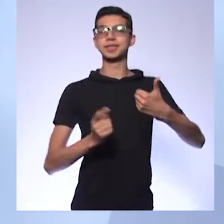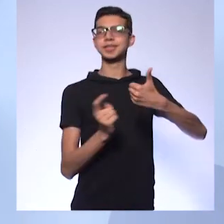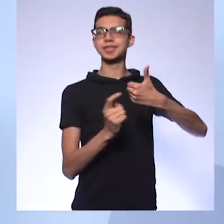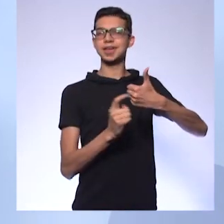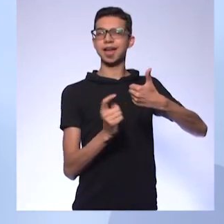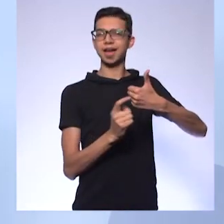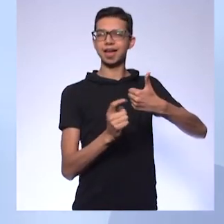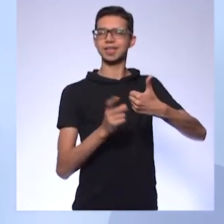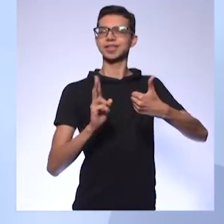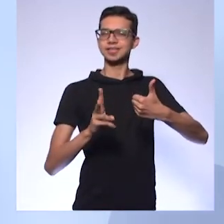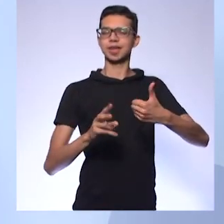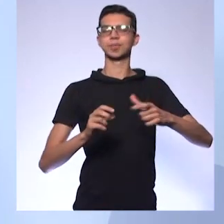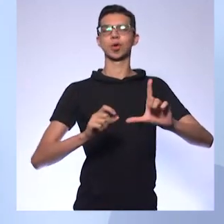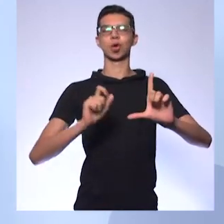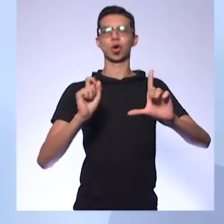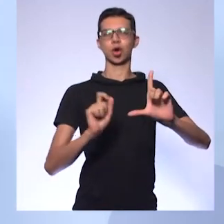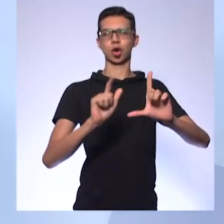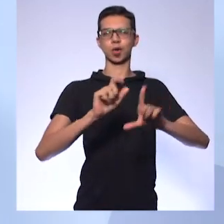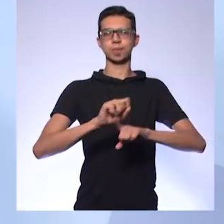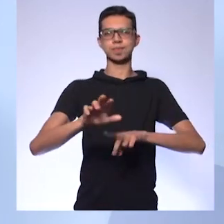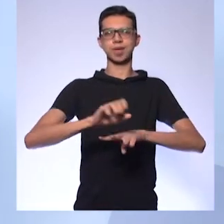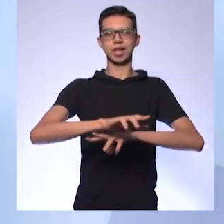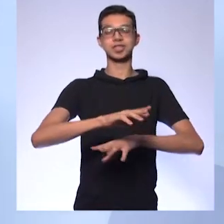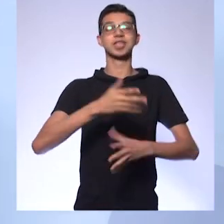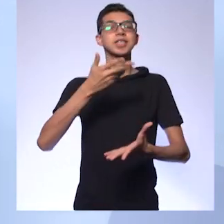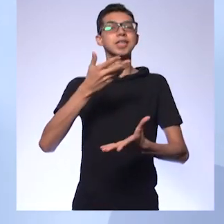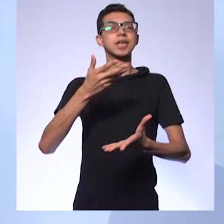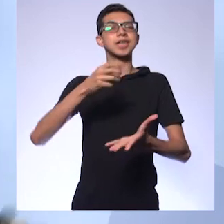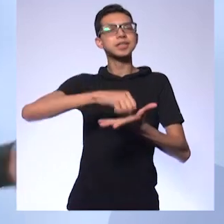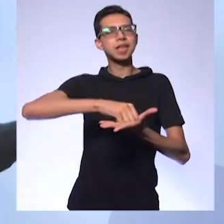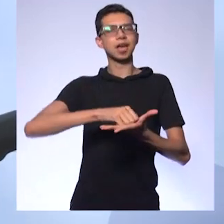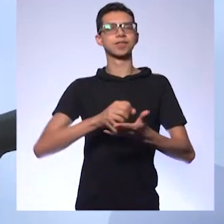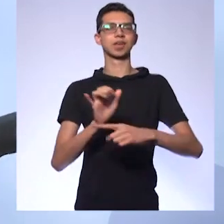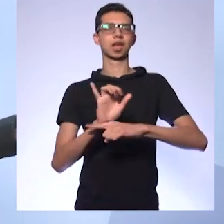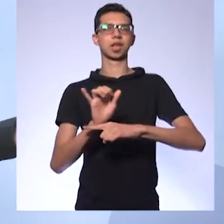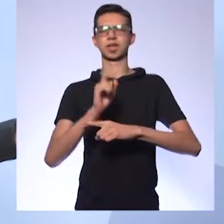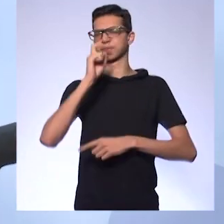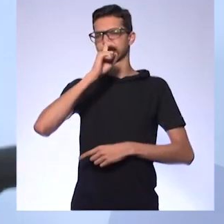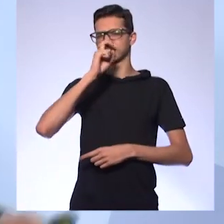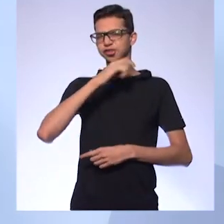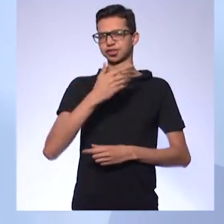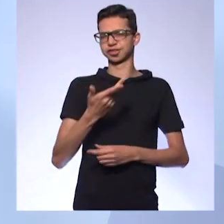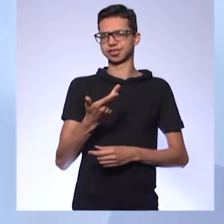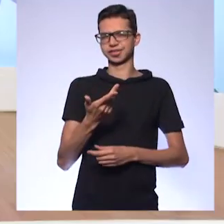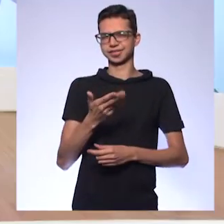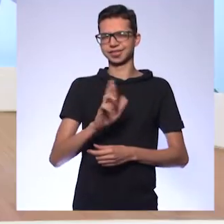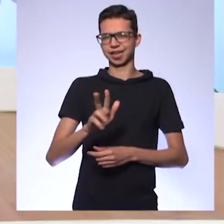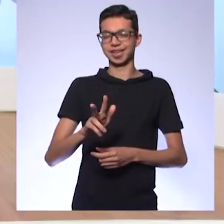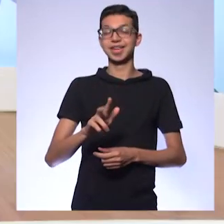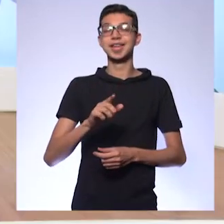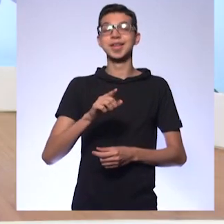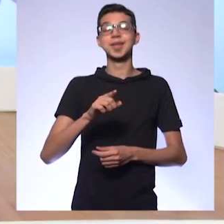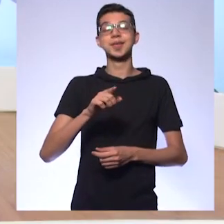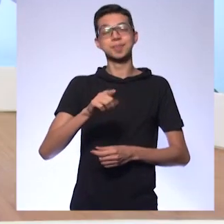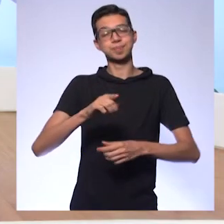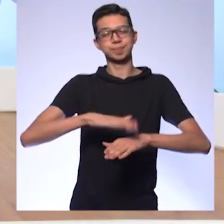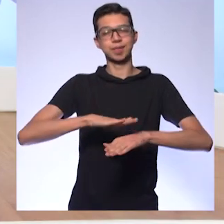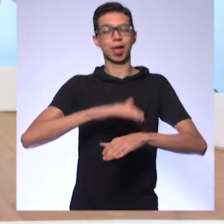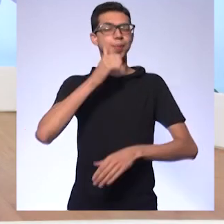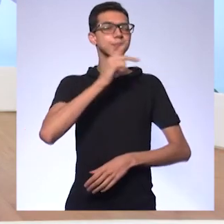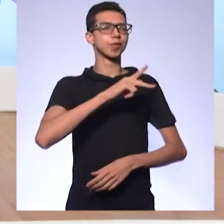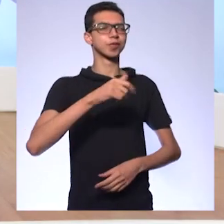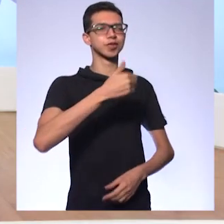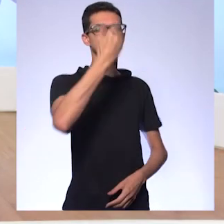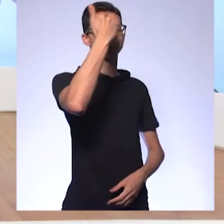compartilhar, se inscrever no nosso canal. Tá, mentira, não é nada disso não. Professora Tayana, muito obrigado. Obrigada, valeu. Aos professores. O que é